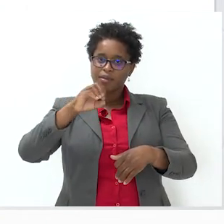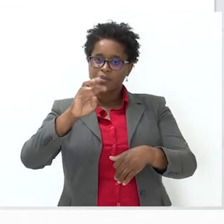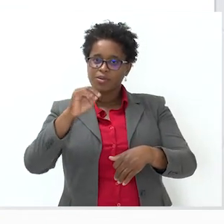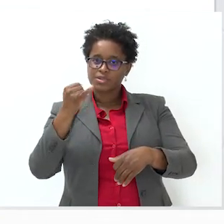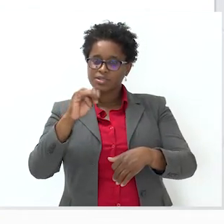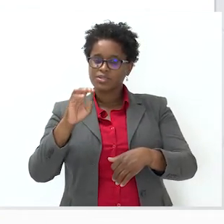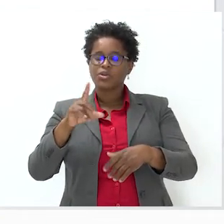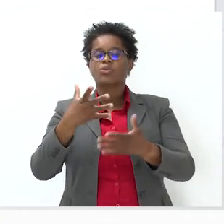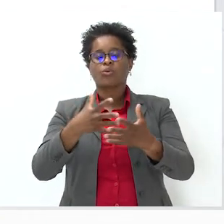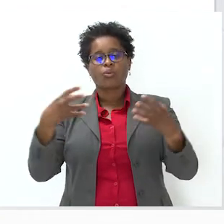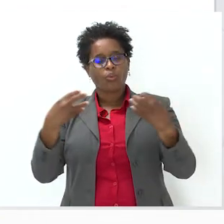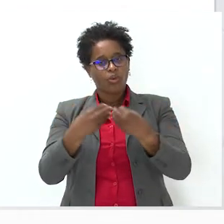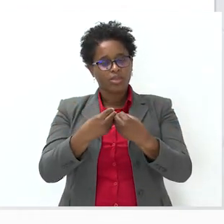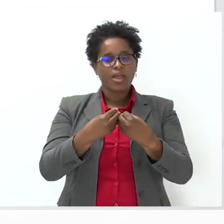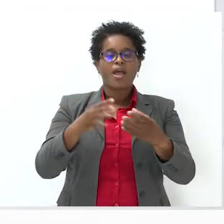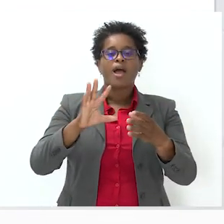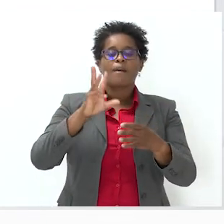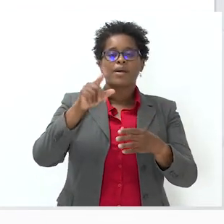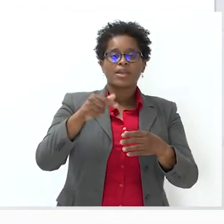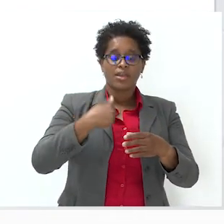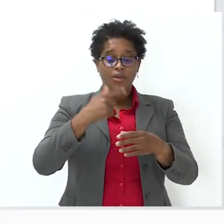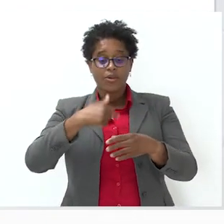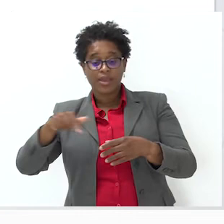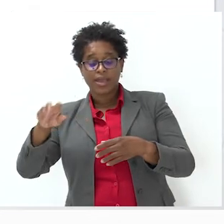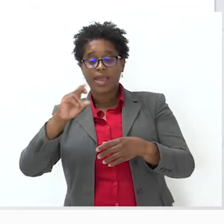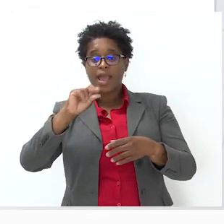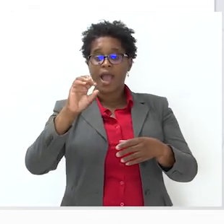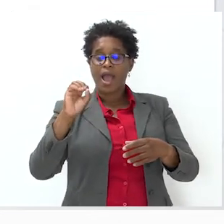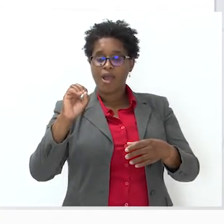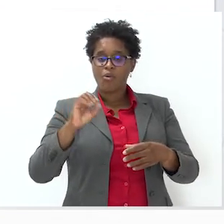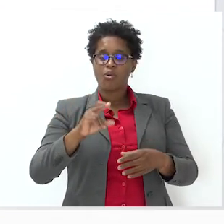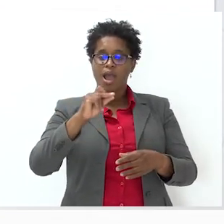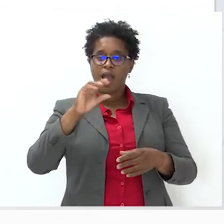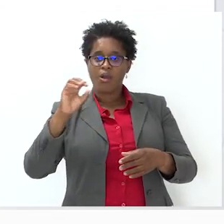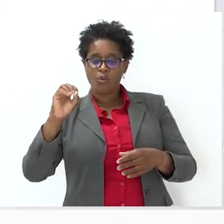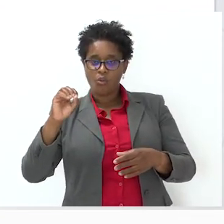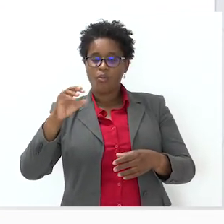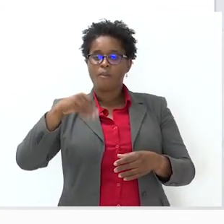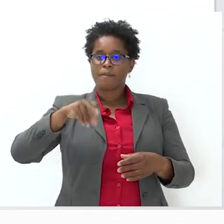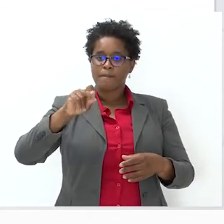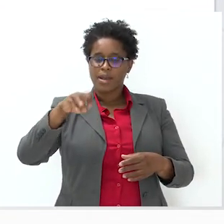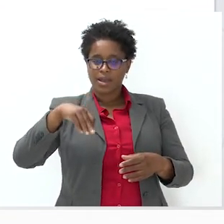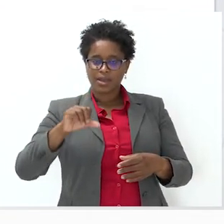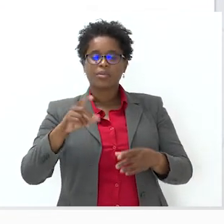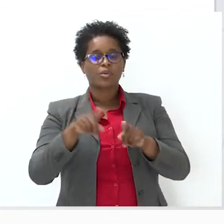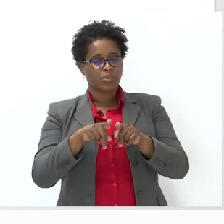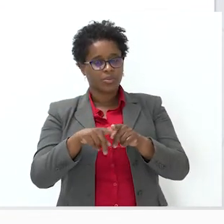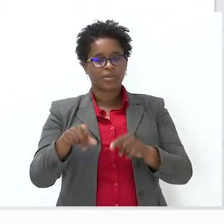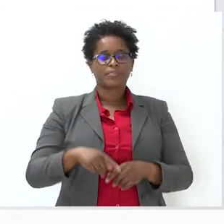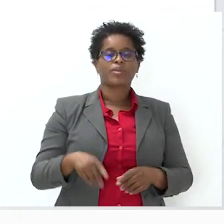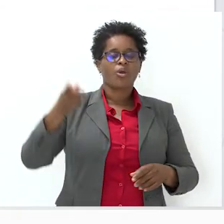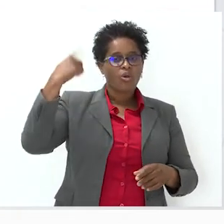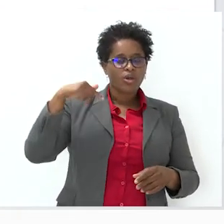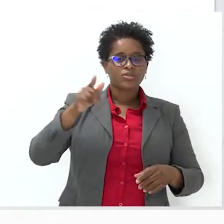contraídas. Então, amanhã irei ao parque. Muito bem, ao.